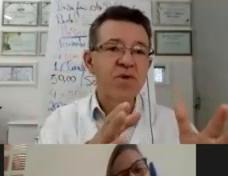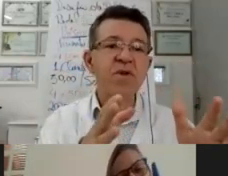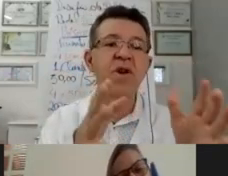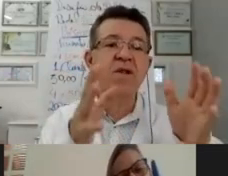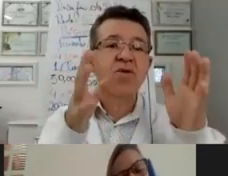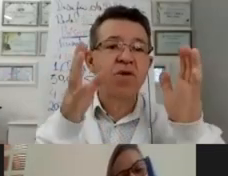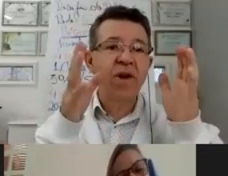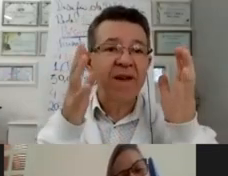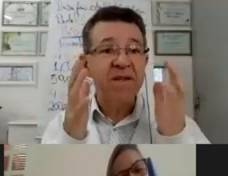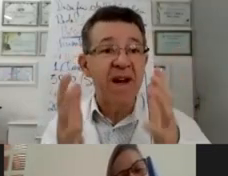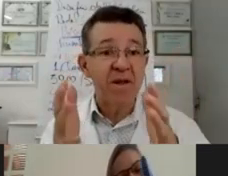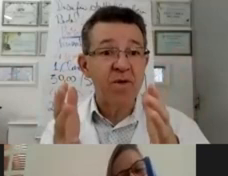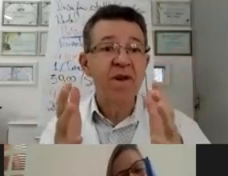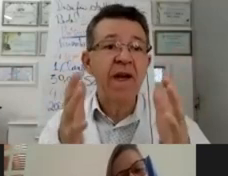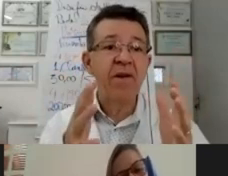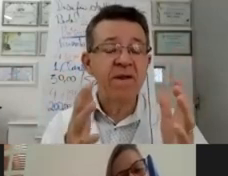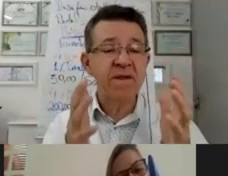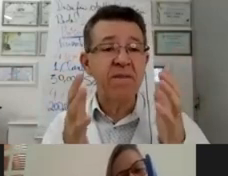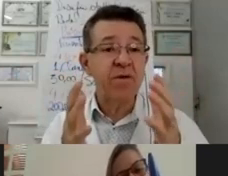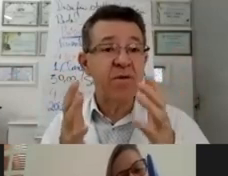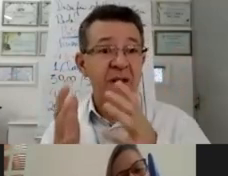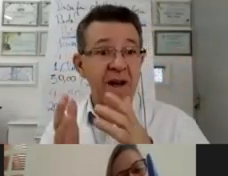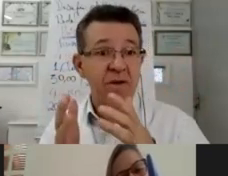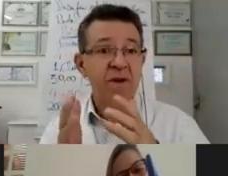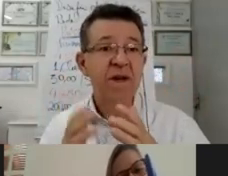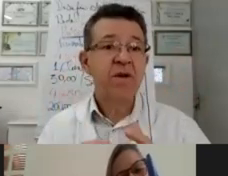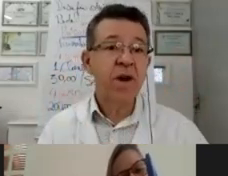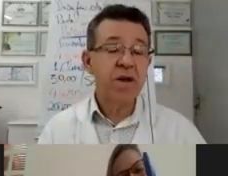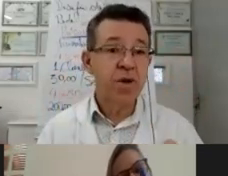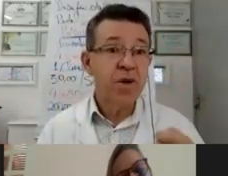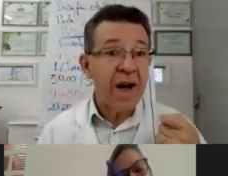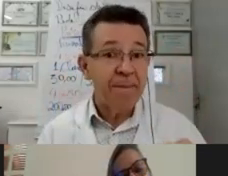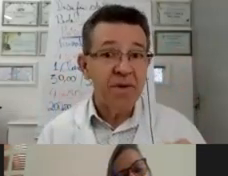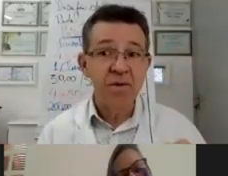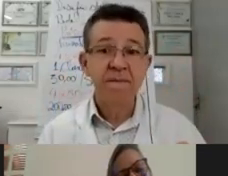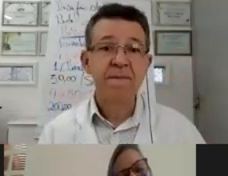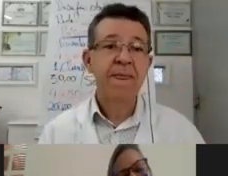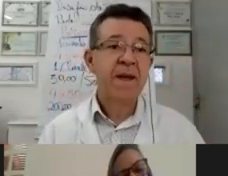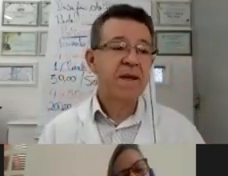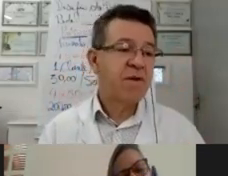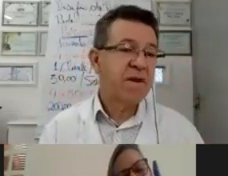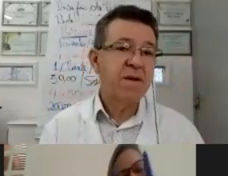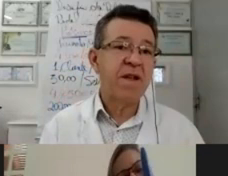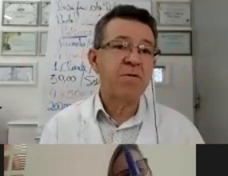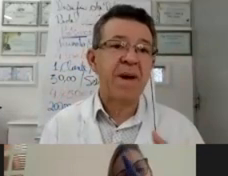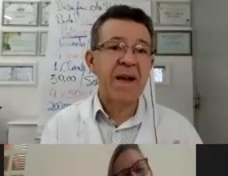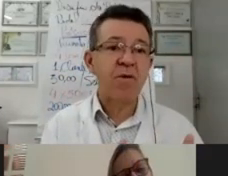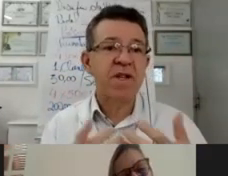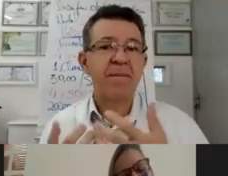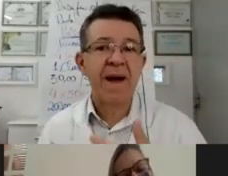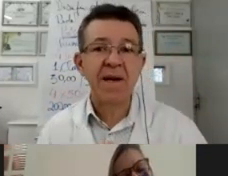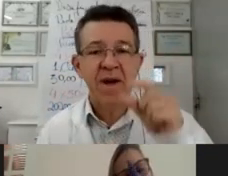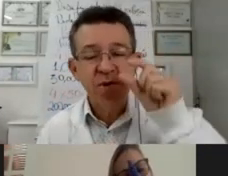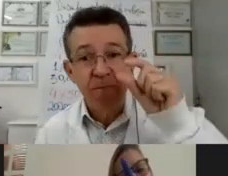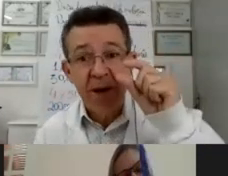dois cursos, que o retorno é certo. É um investimento certo, com retorno rápido. E o investimento para